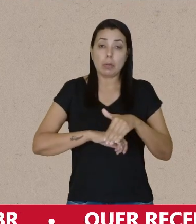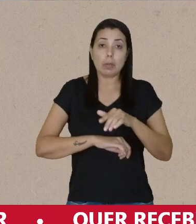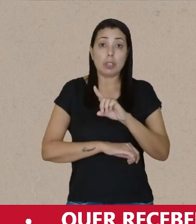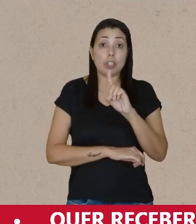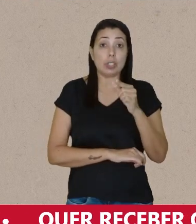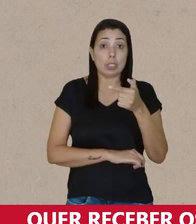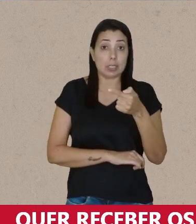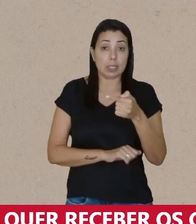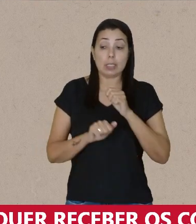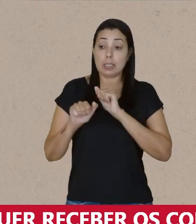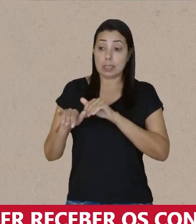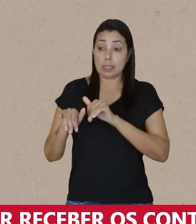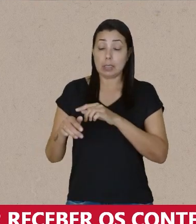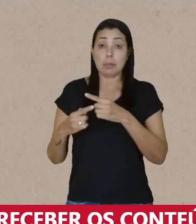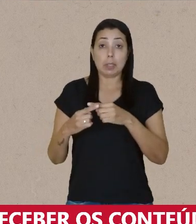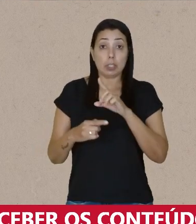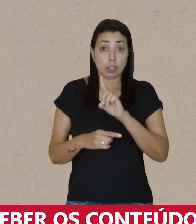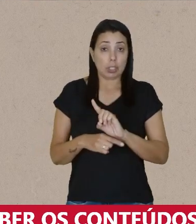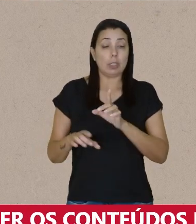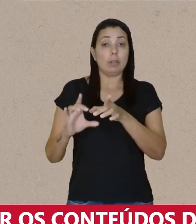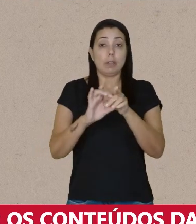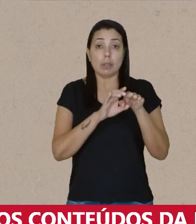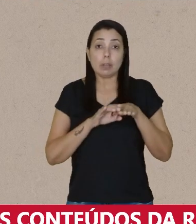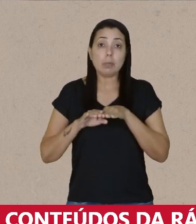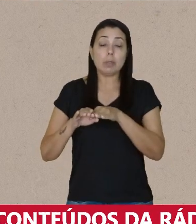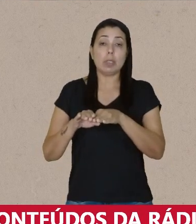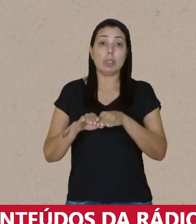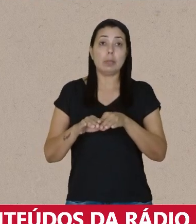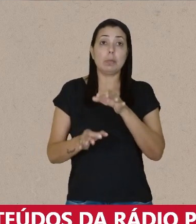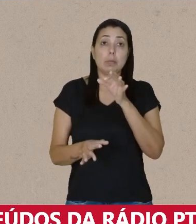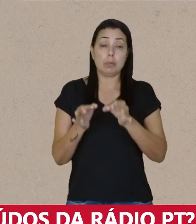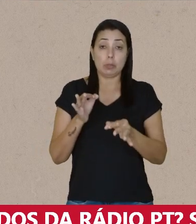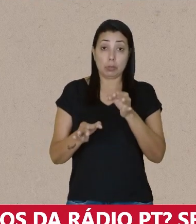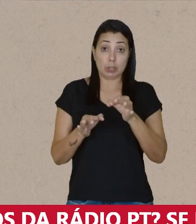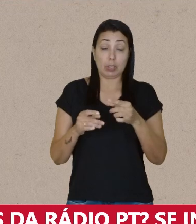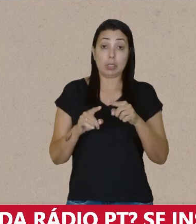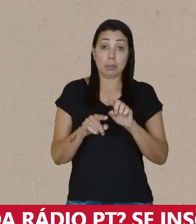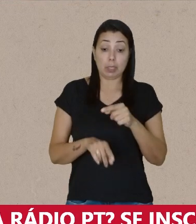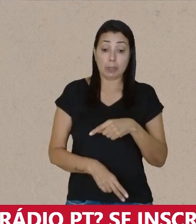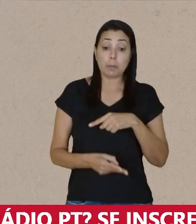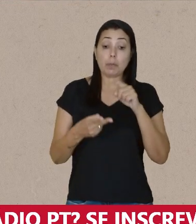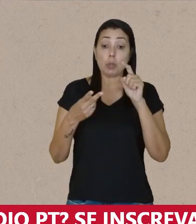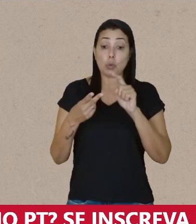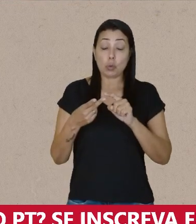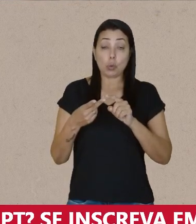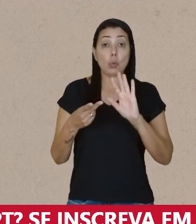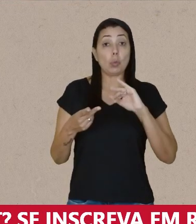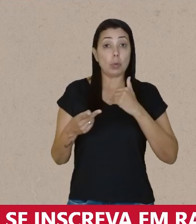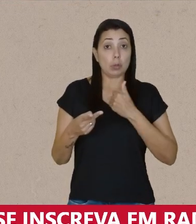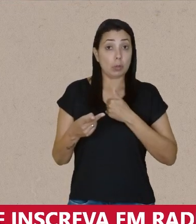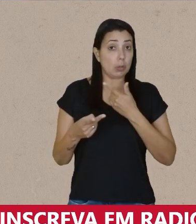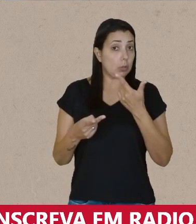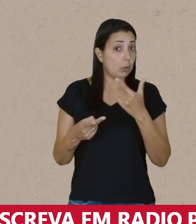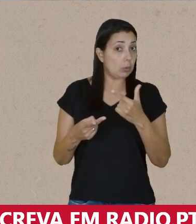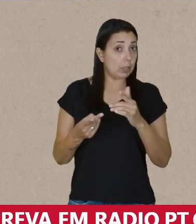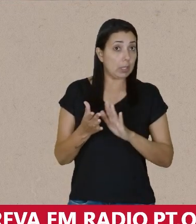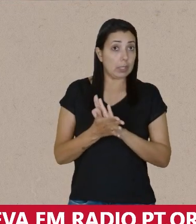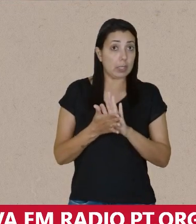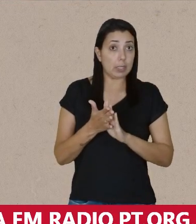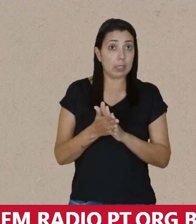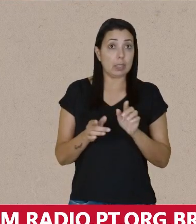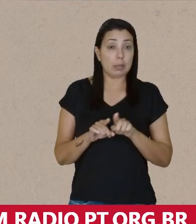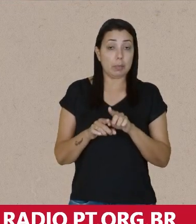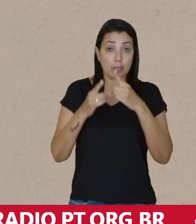setembro? Primeiro, porque é um direito democrático, está autorizado pela justiça. Segundo, porque nós não temos nenhum precedente